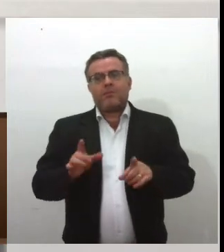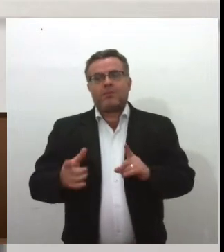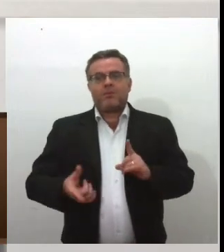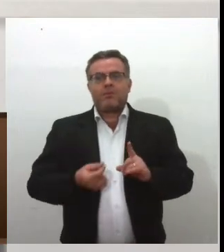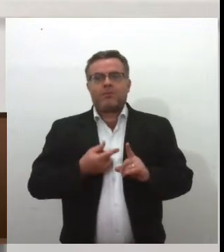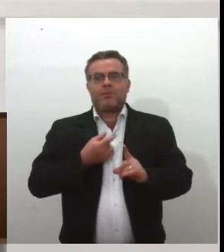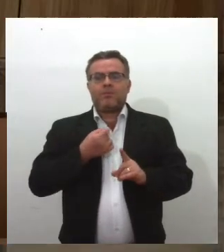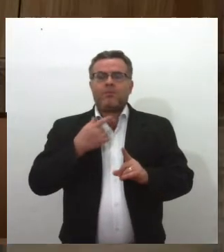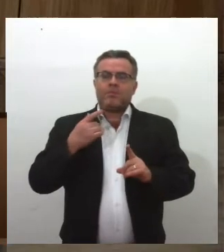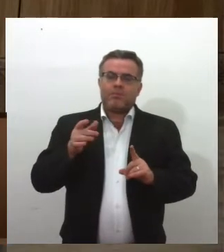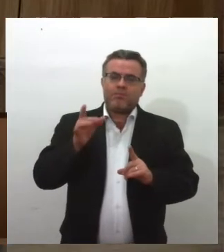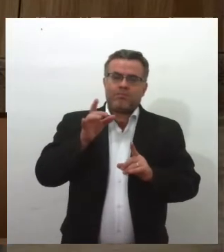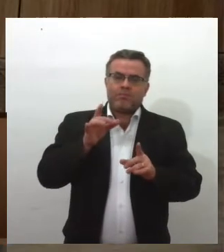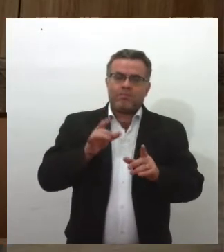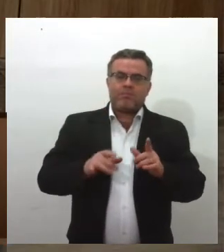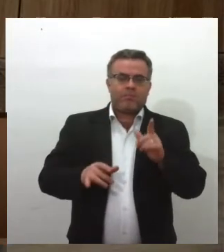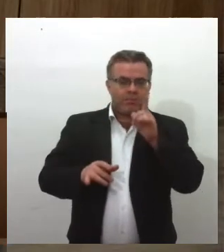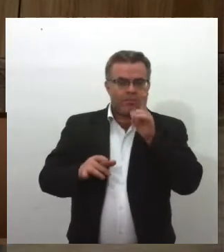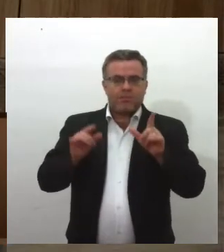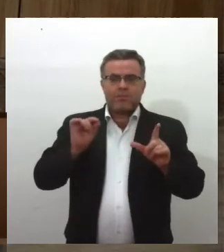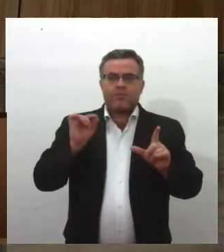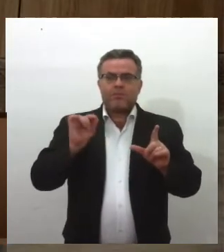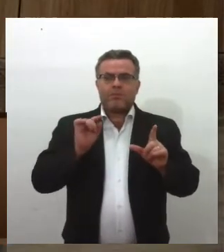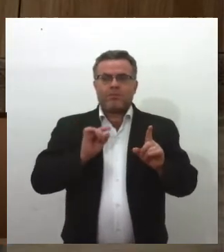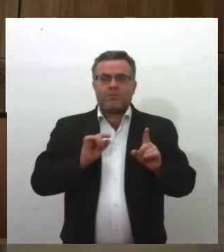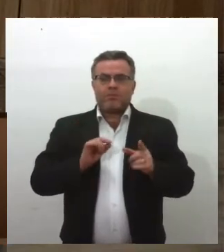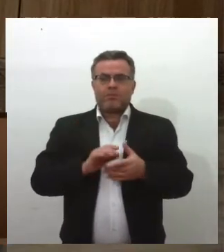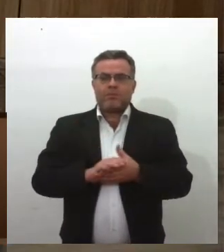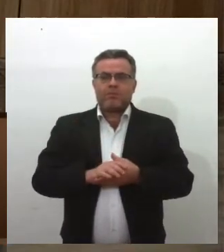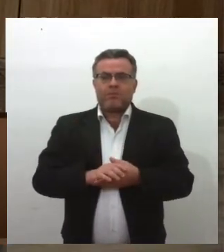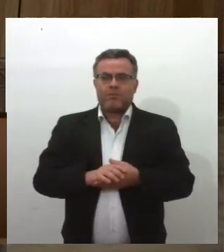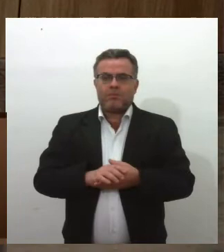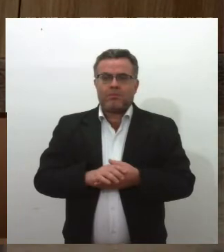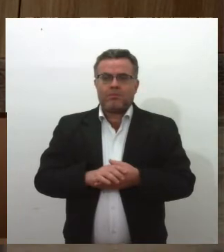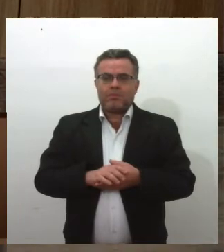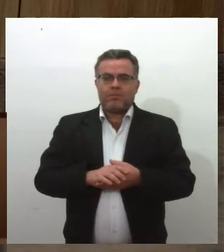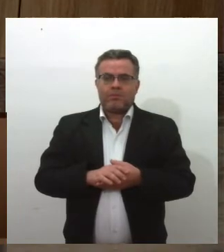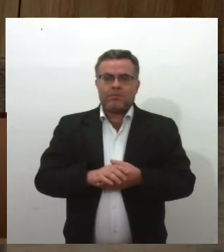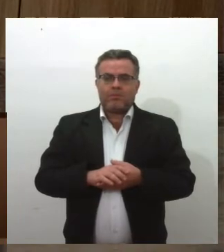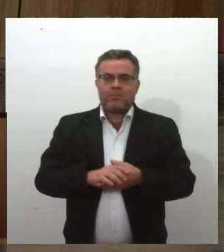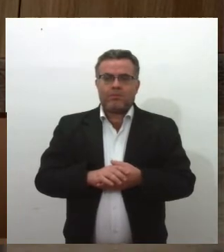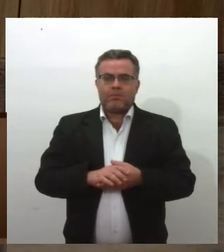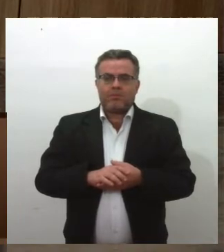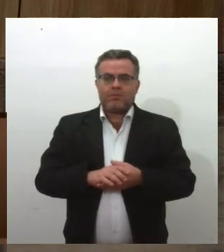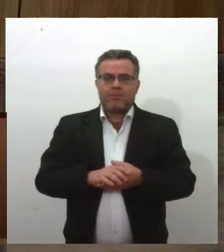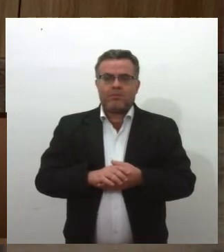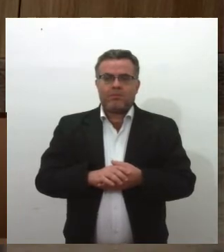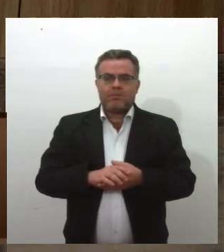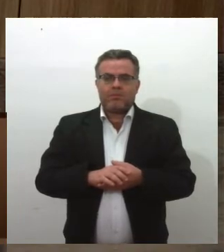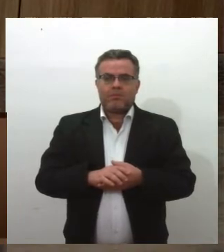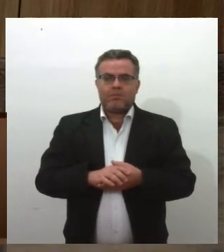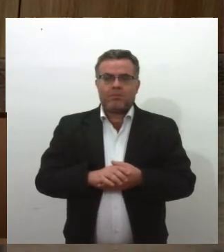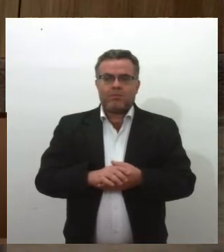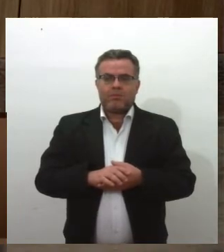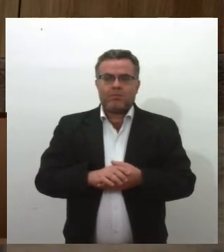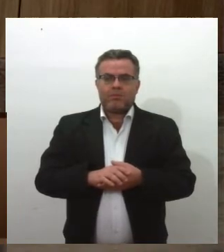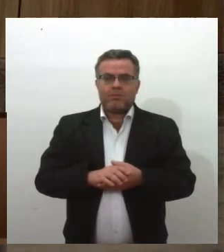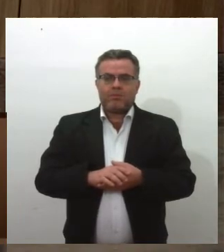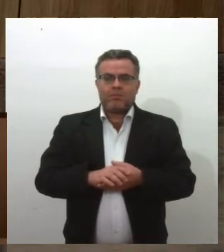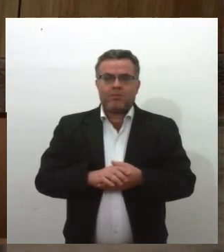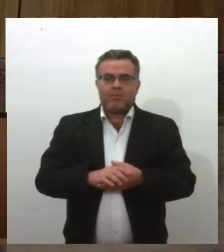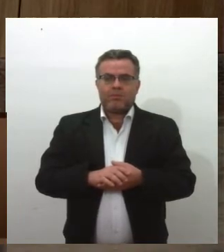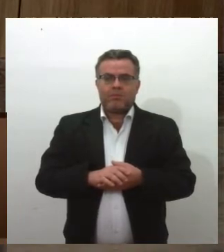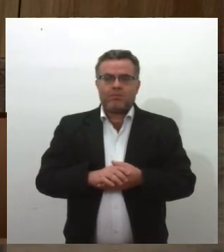de pênis, o câncer de... Só para ilustrar, nós temos um histórico aqui no estado de Sergipe, de Tobias Barreto, por exemplo, tem uma maior